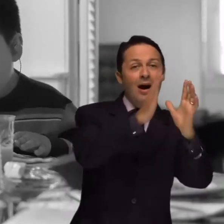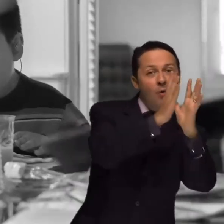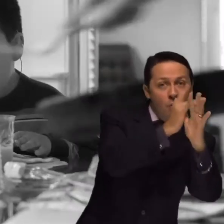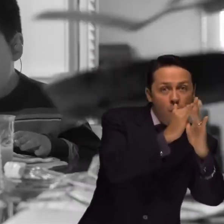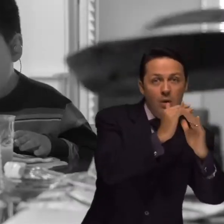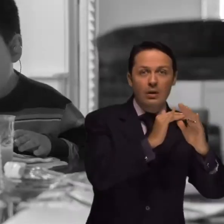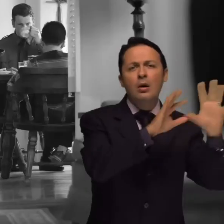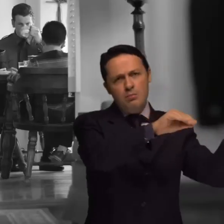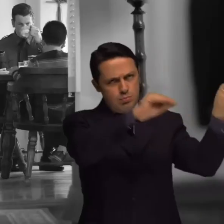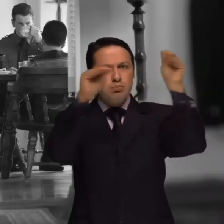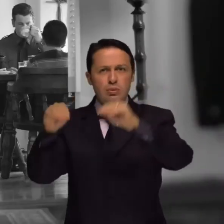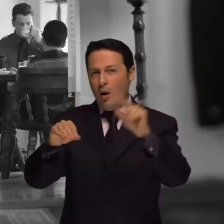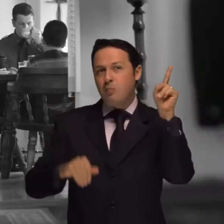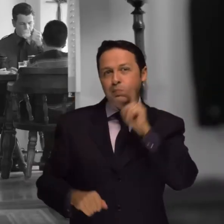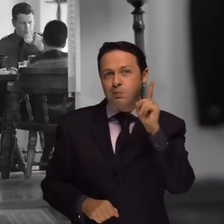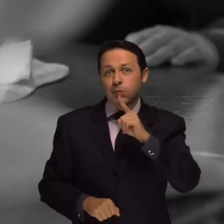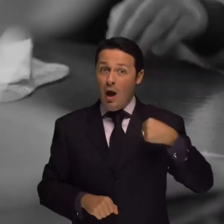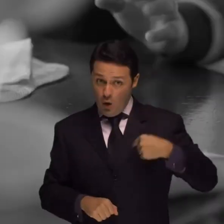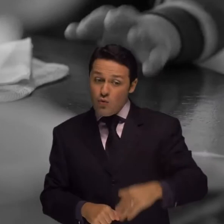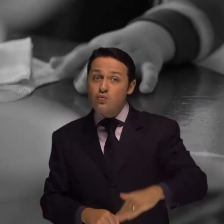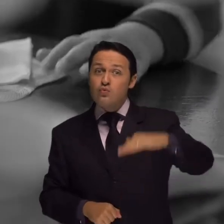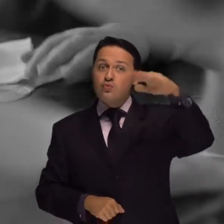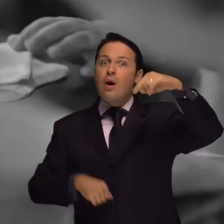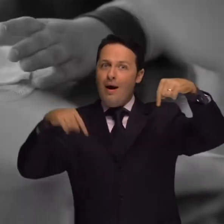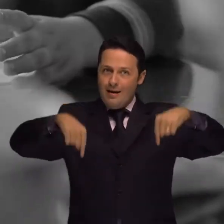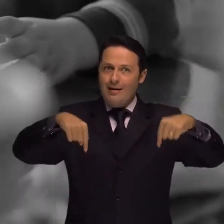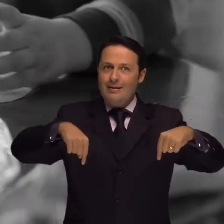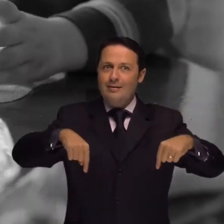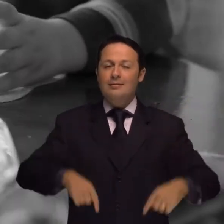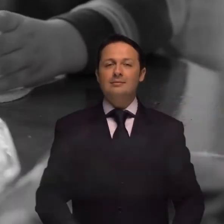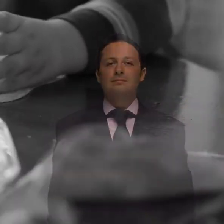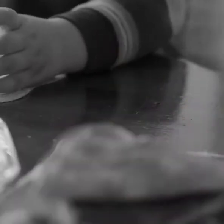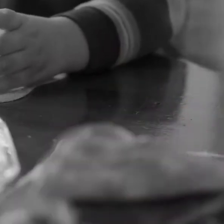Minha família veio dos Açores e da Escócia.